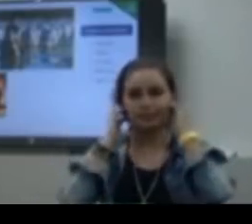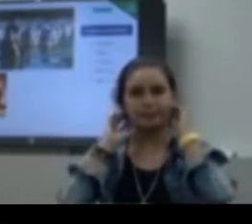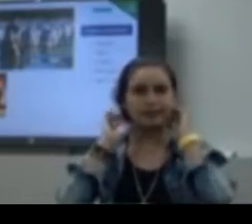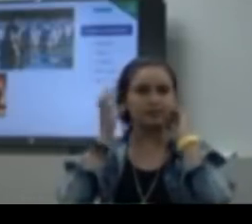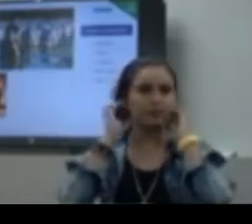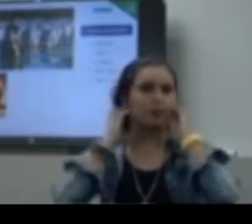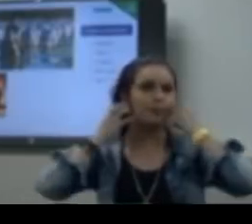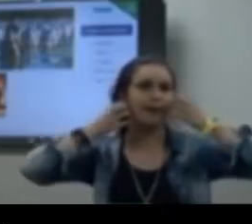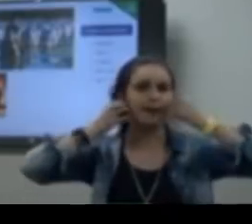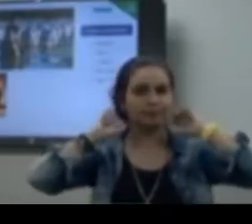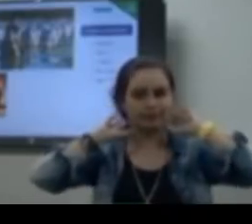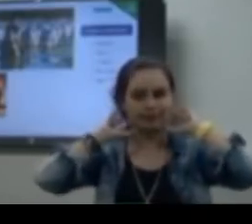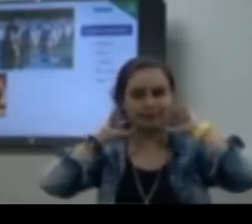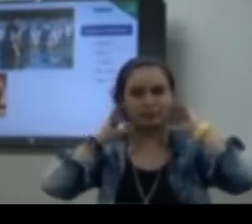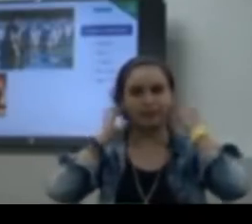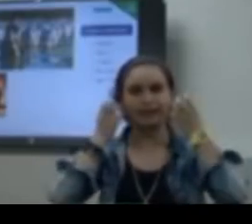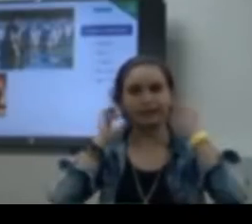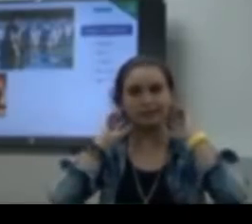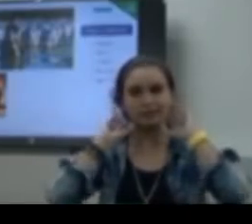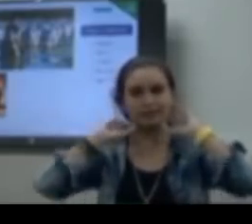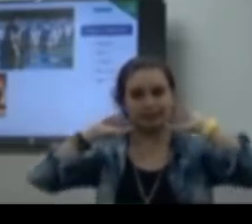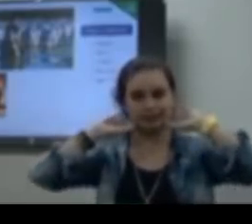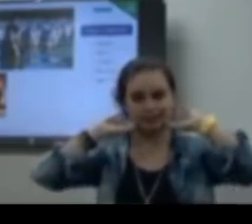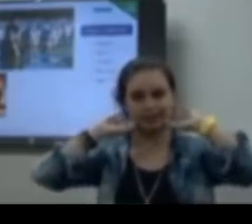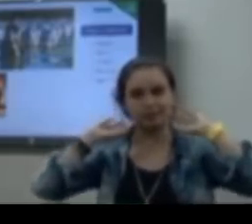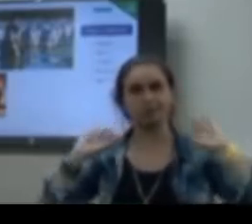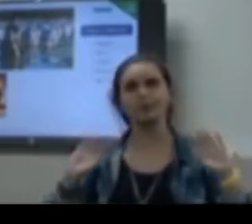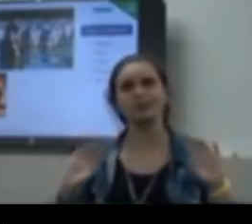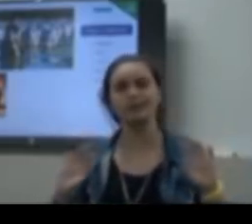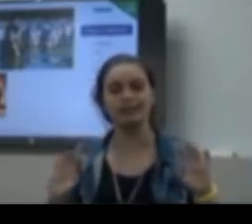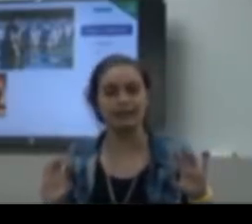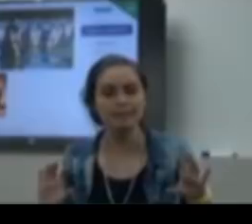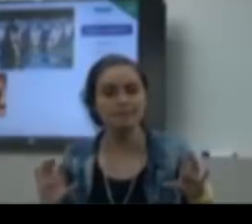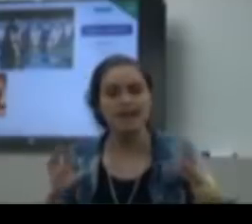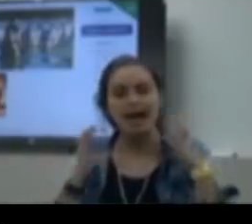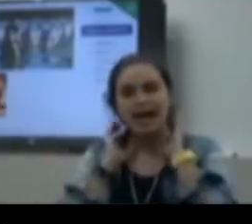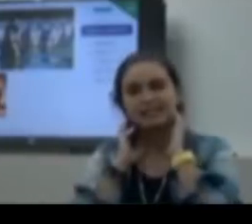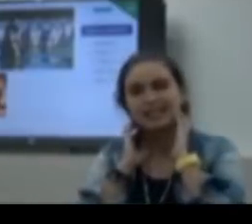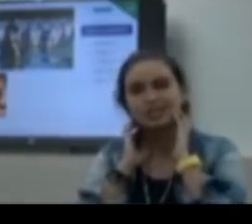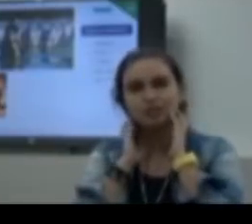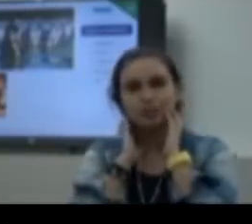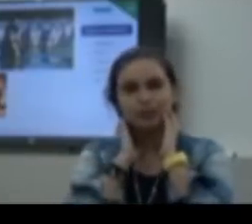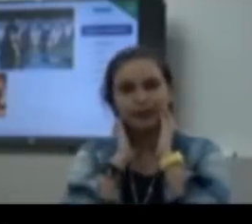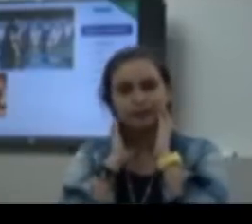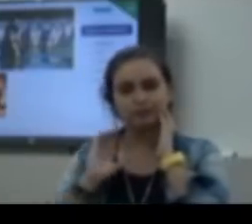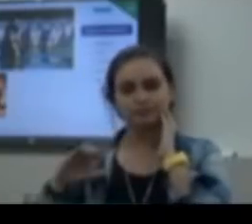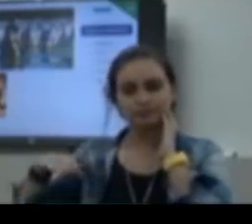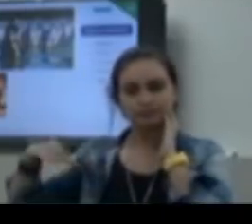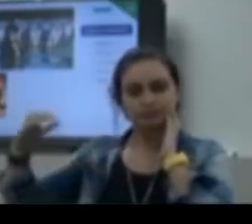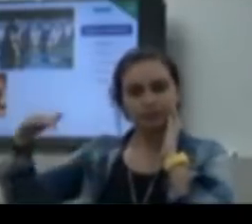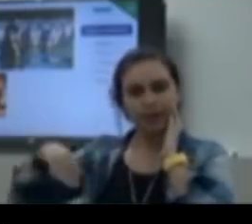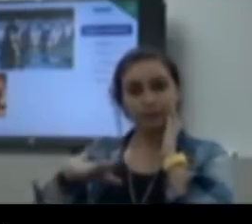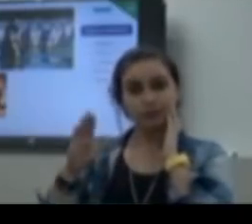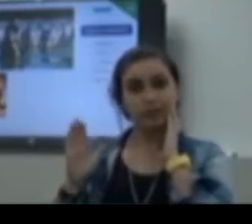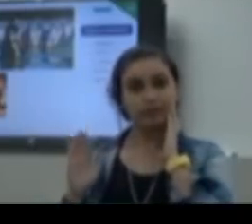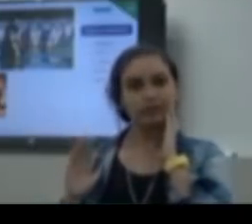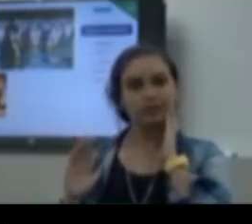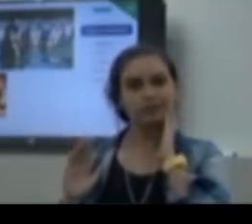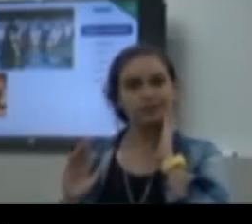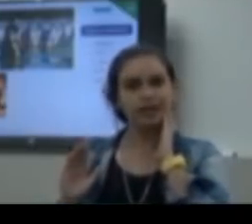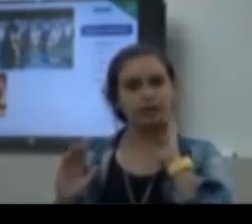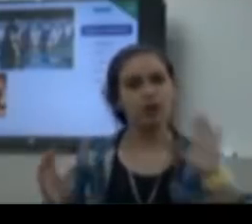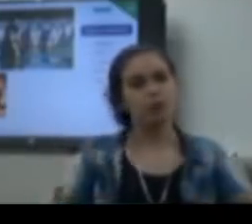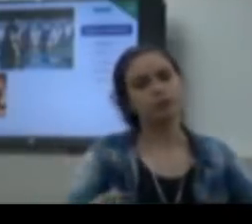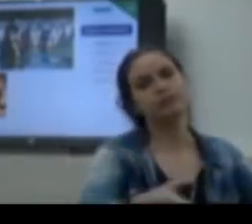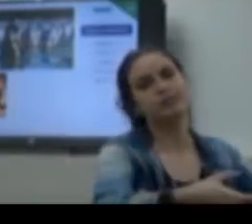brânquias, então, estão nessa região do opérculo aqui, que é esse buraquinho que a gente vê nessa região do peixe aqui, né? Essa região do opérculo é por onde